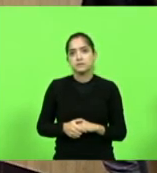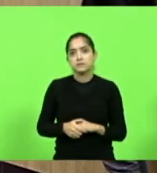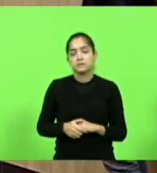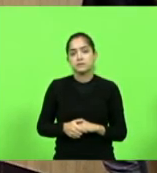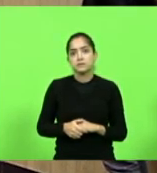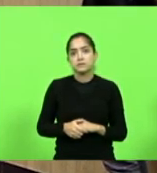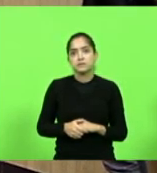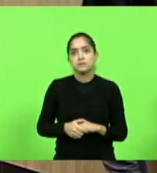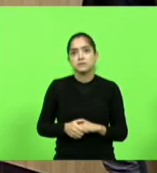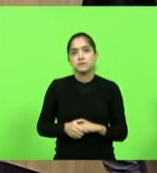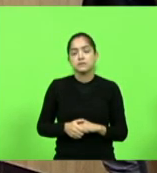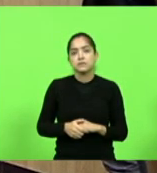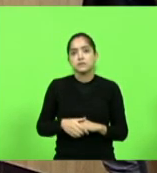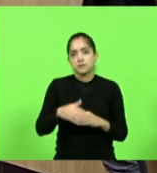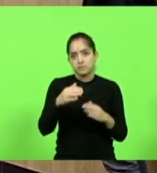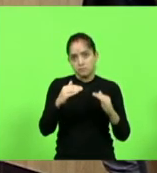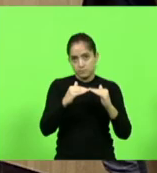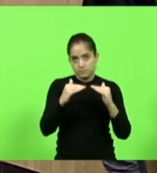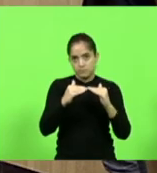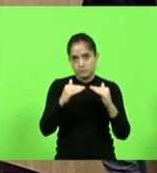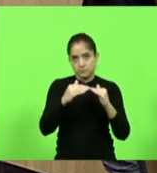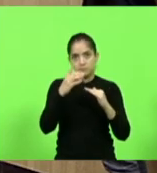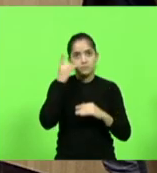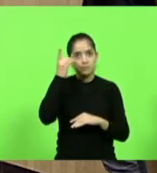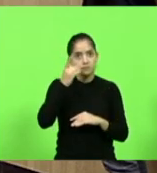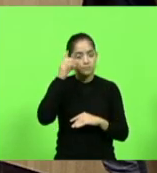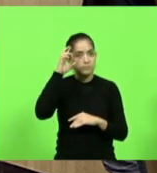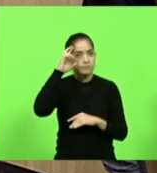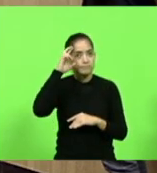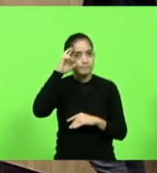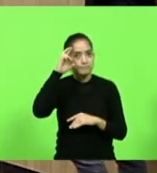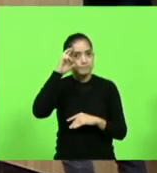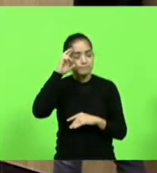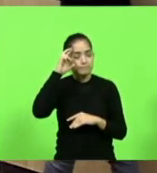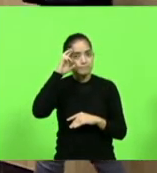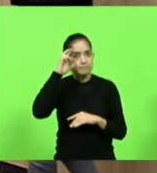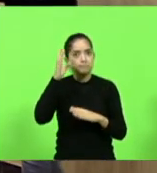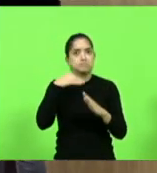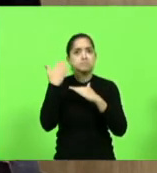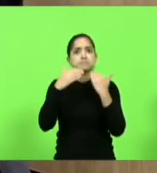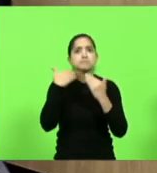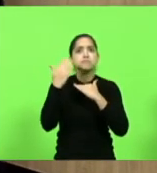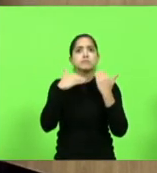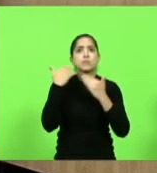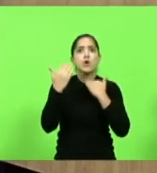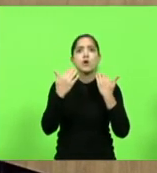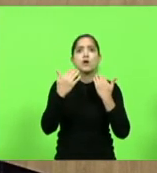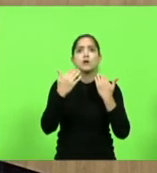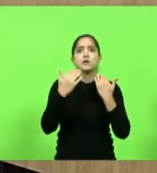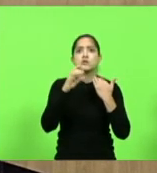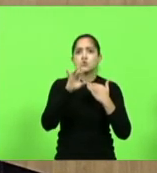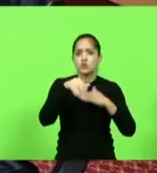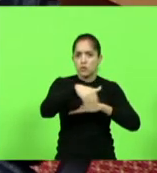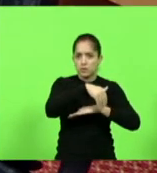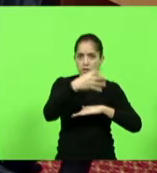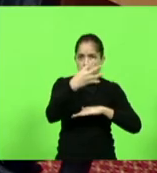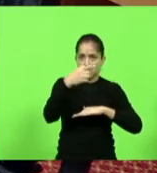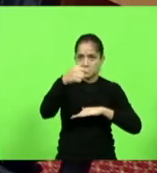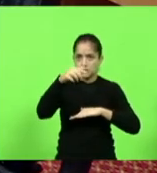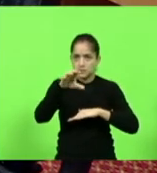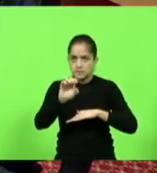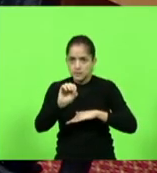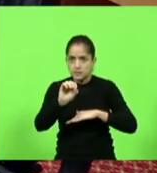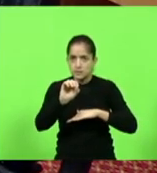o deputado Alba, mas parece que só morrem pessoas na 470.